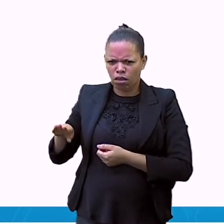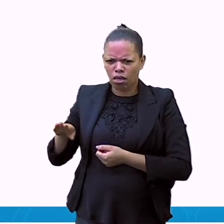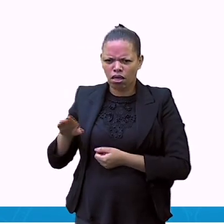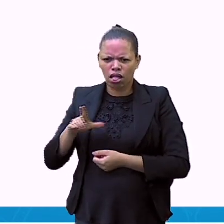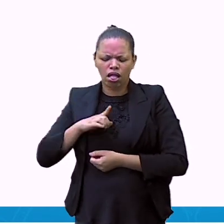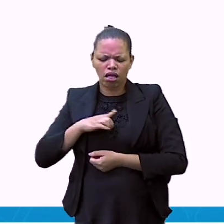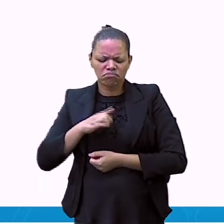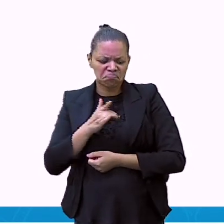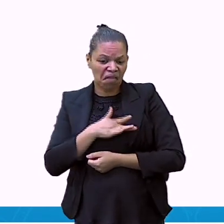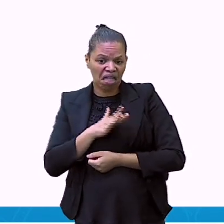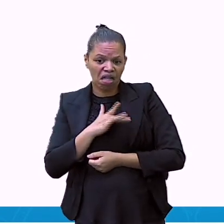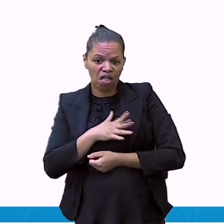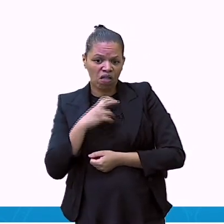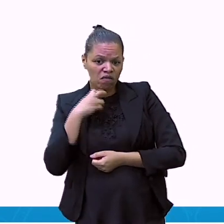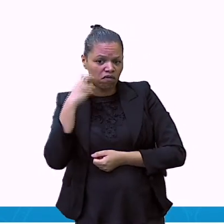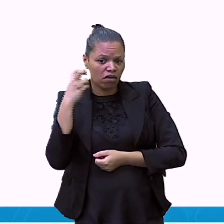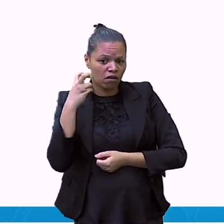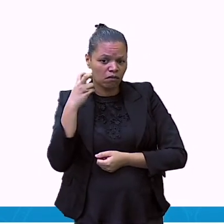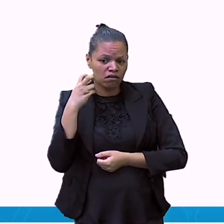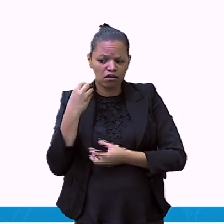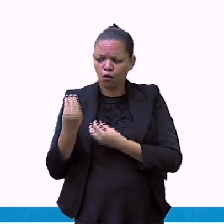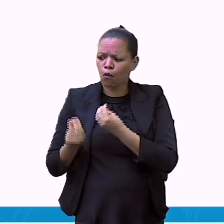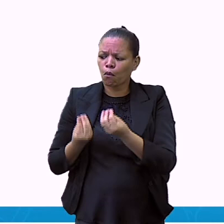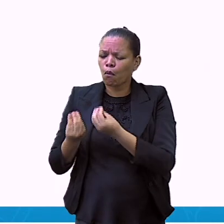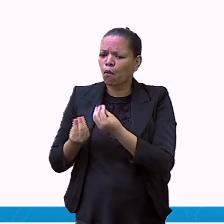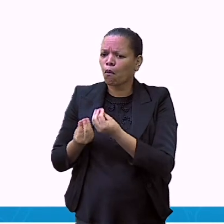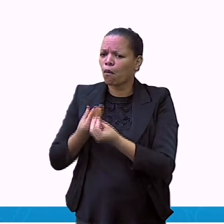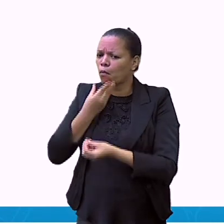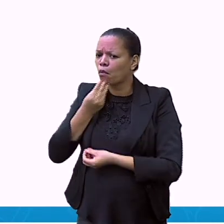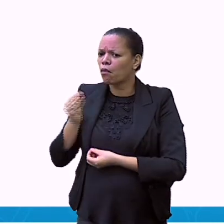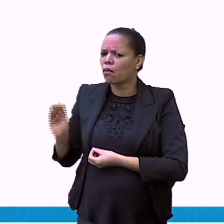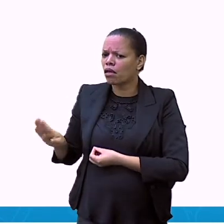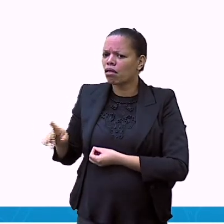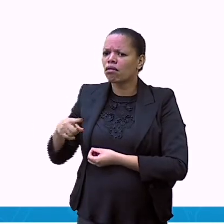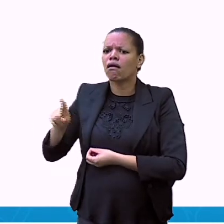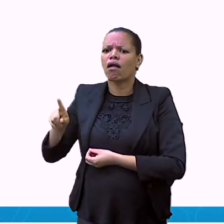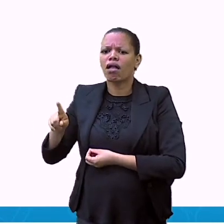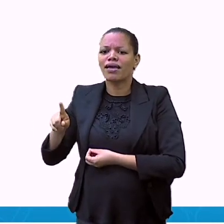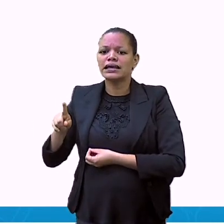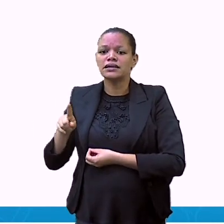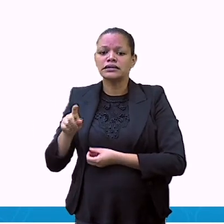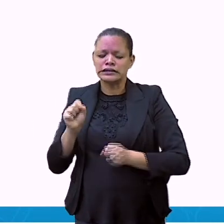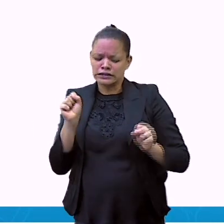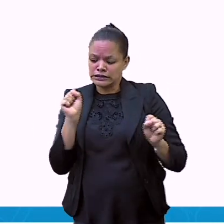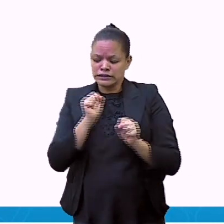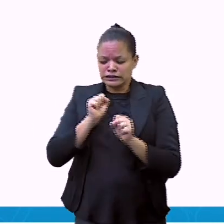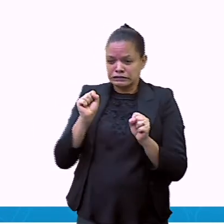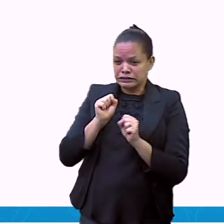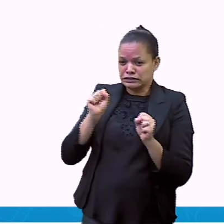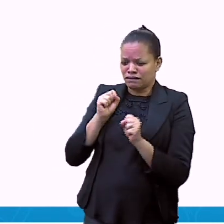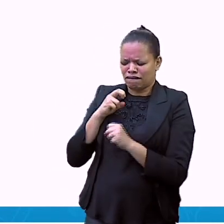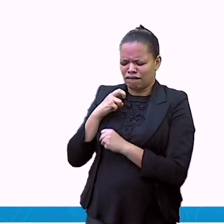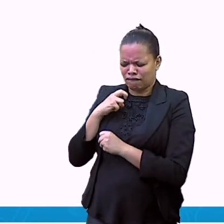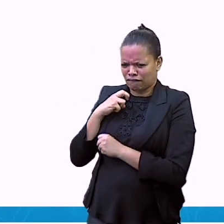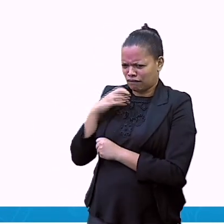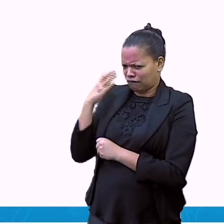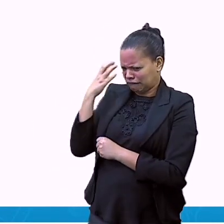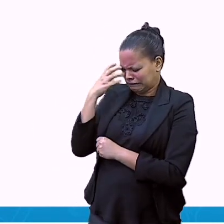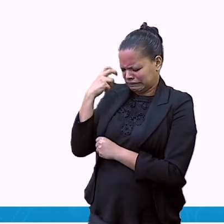medroso e envergonhado. Agora você vai escrever aqui